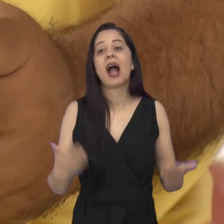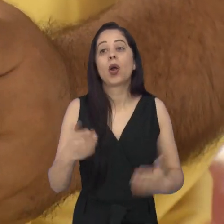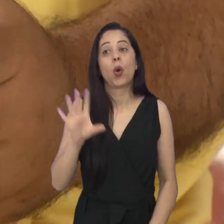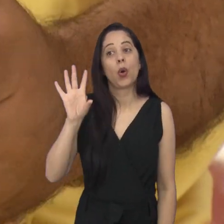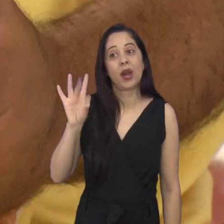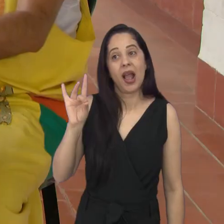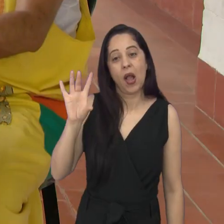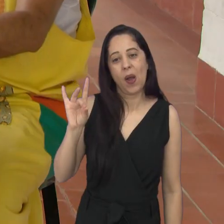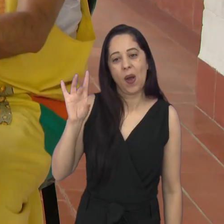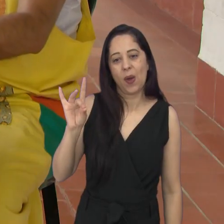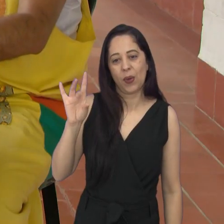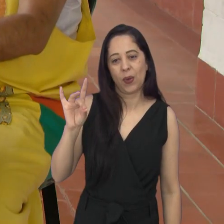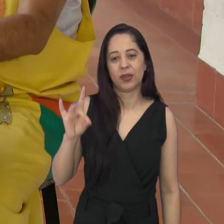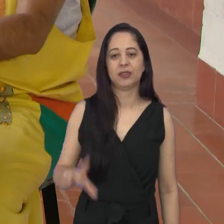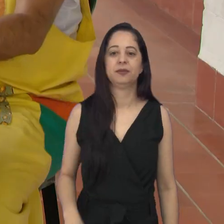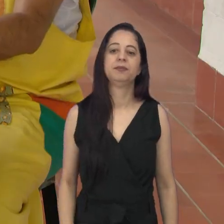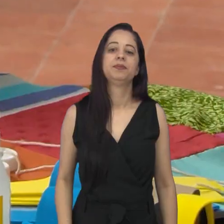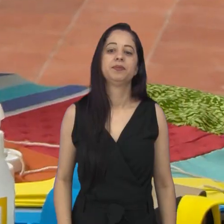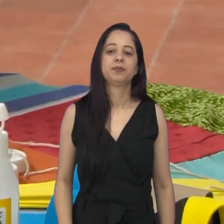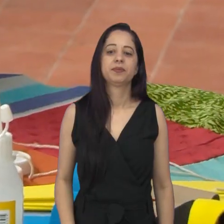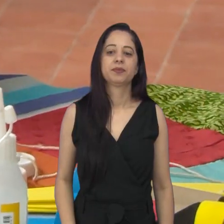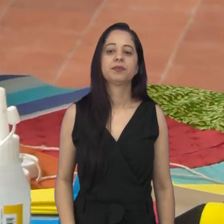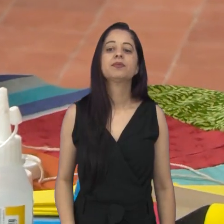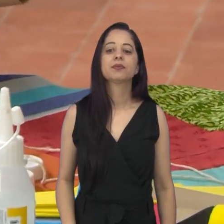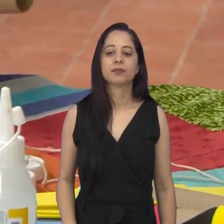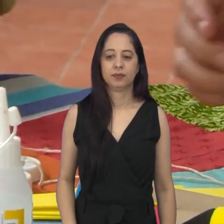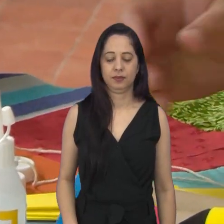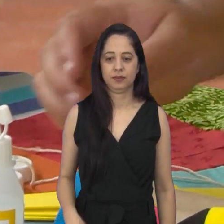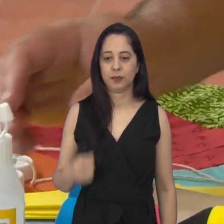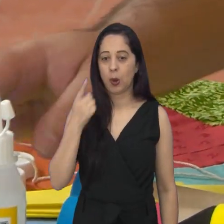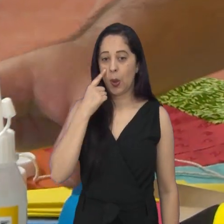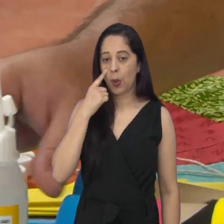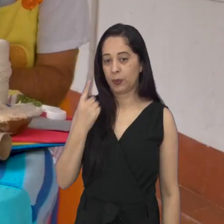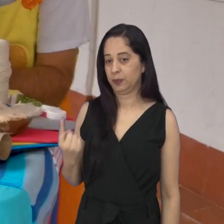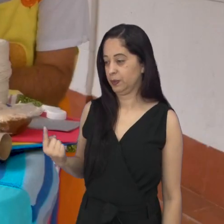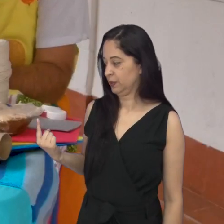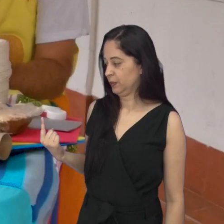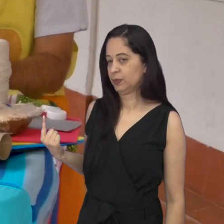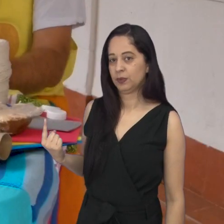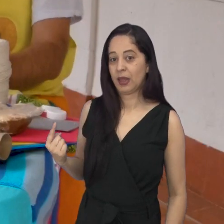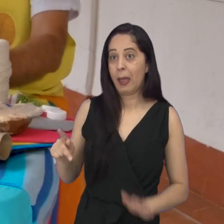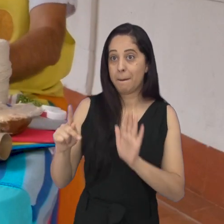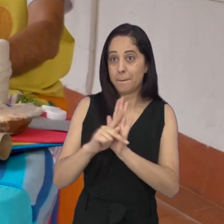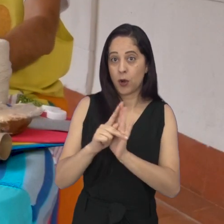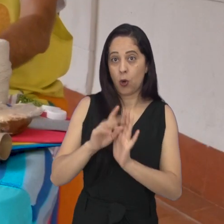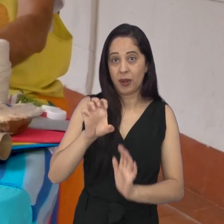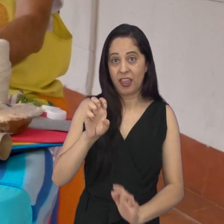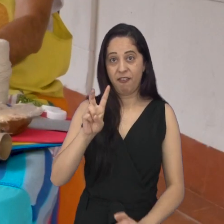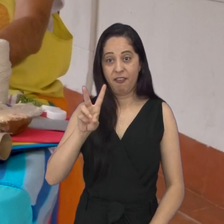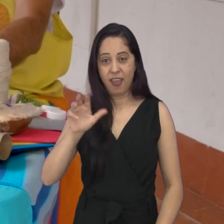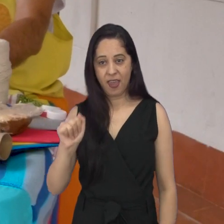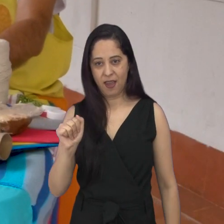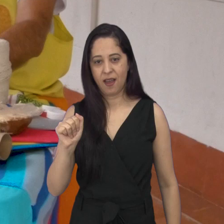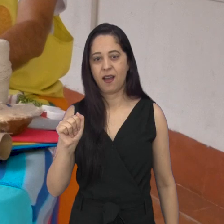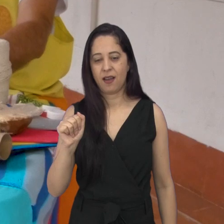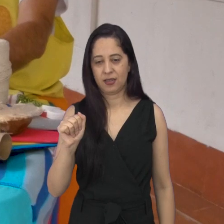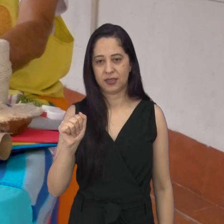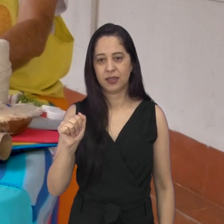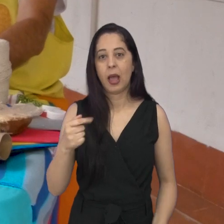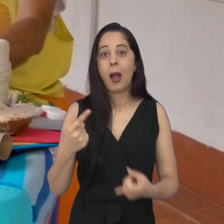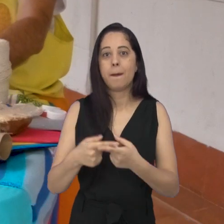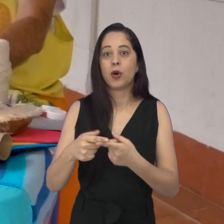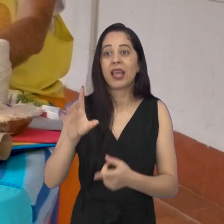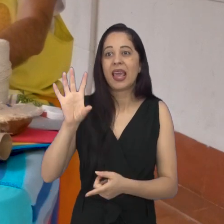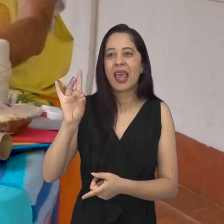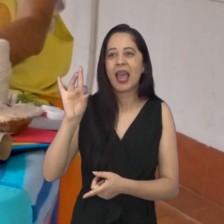vamos colar essa primeira parte aqui. A cola que a gente está usando aqui é a cola para EVA, que é uma cola